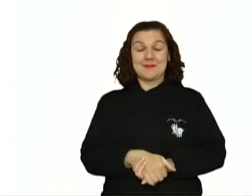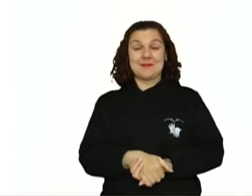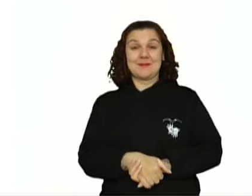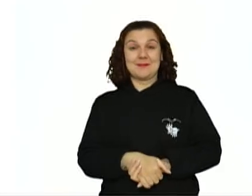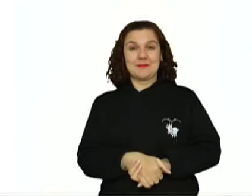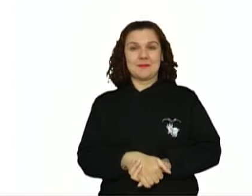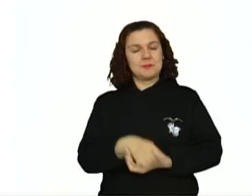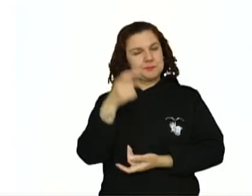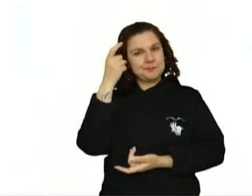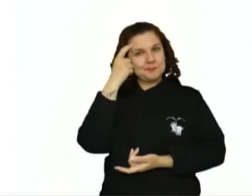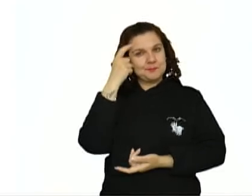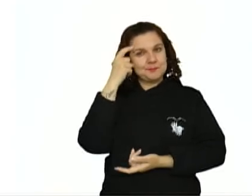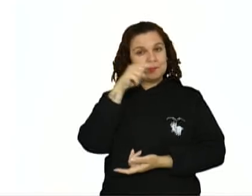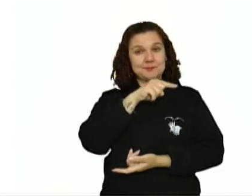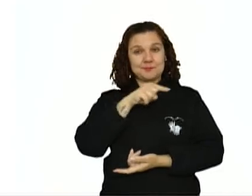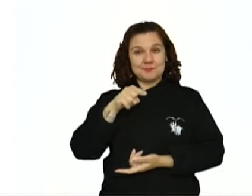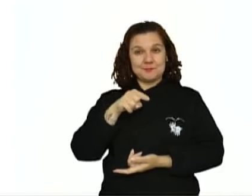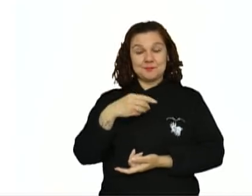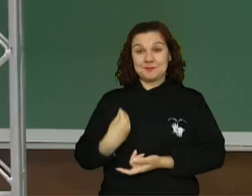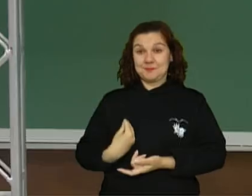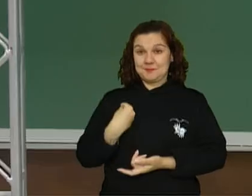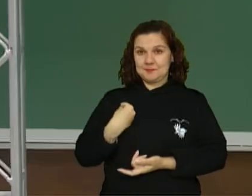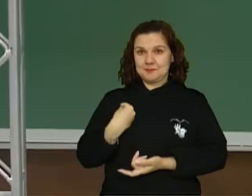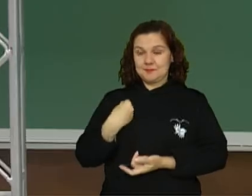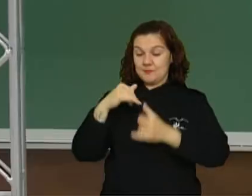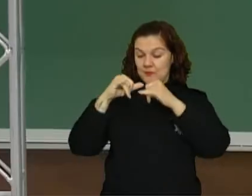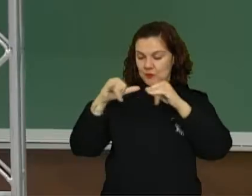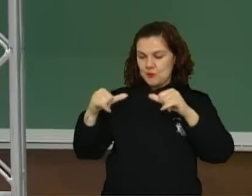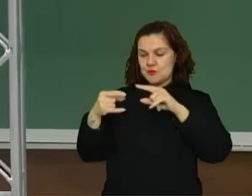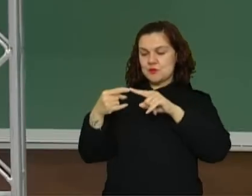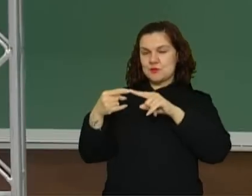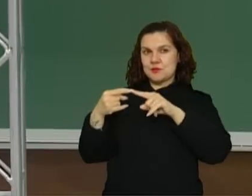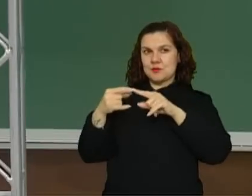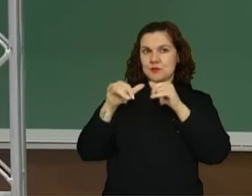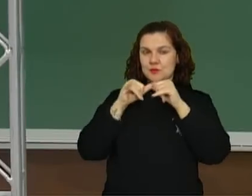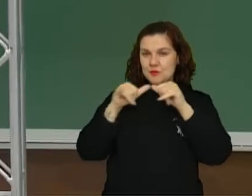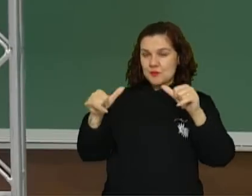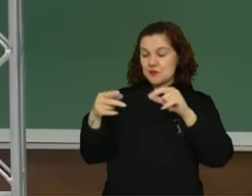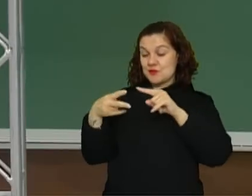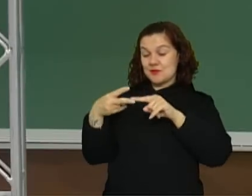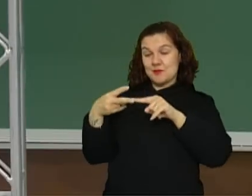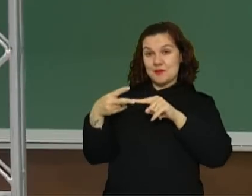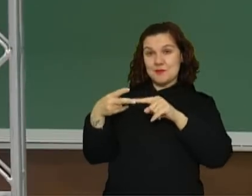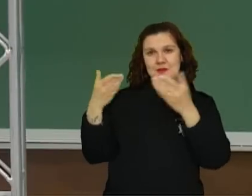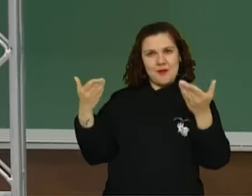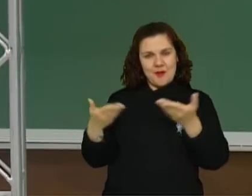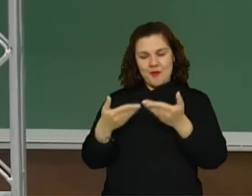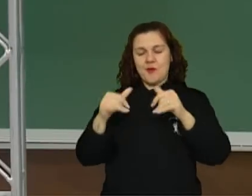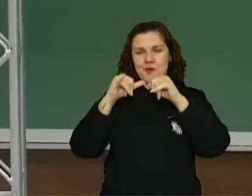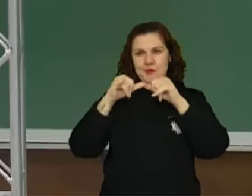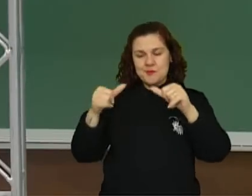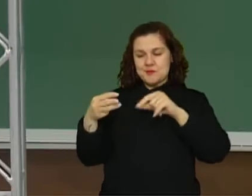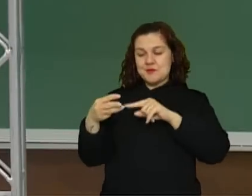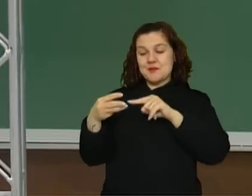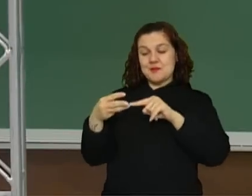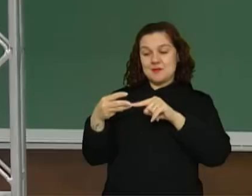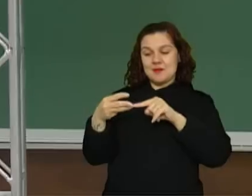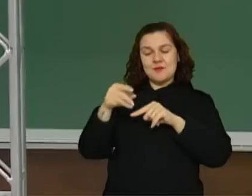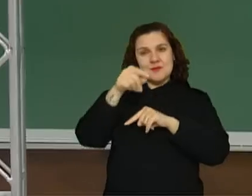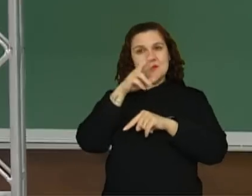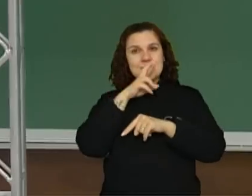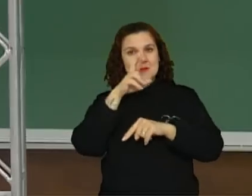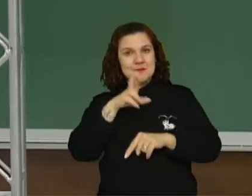vocês pensassem sobre notícia 1, notícia 2 e agora notícia 3